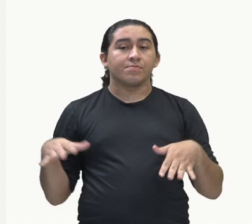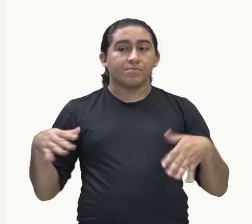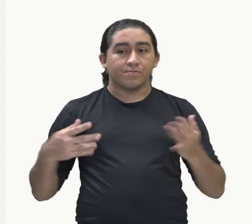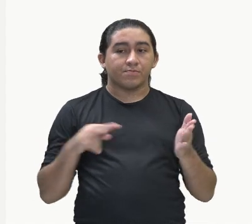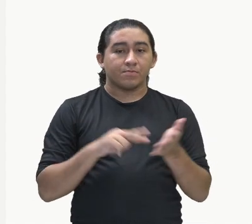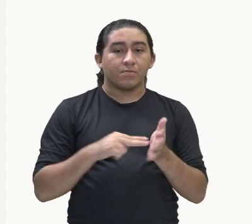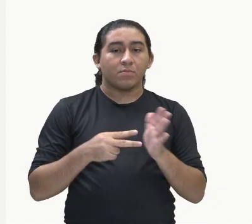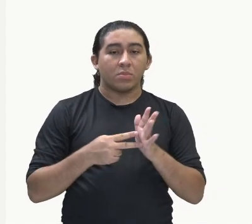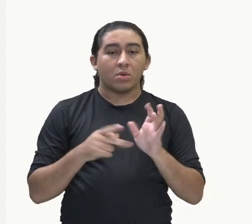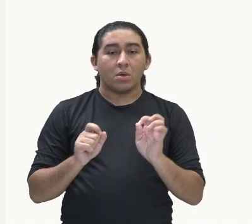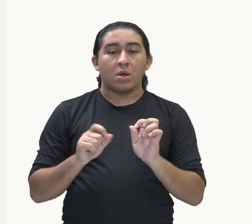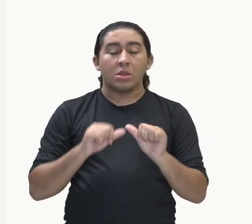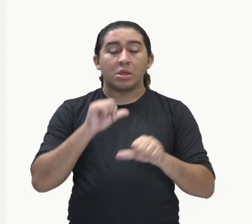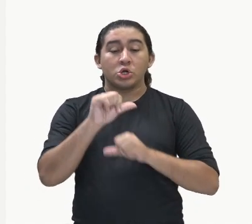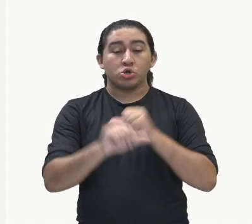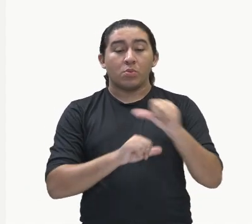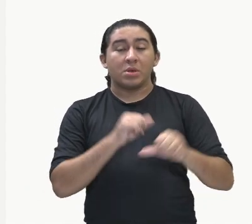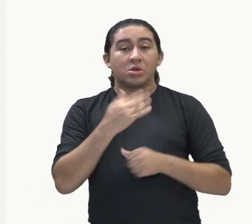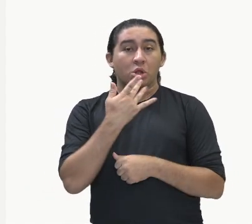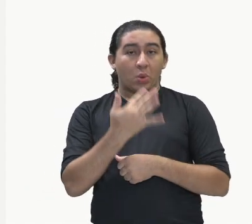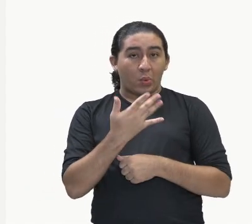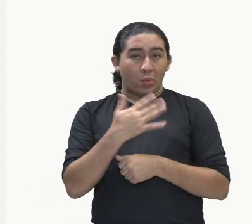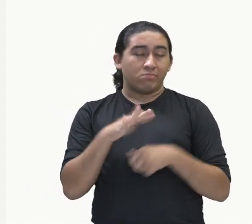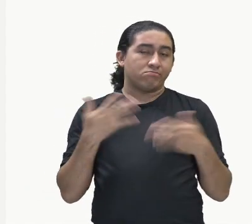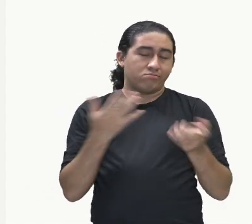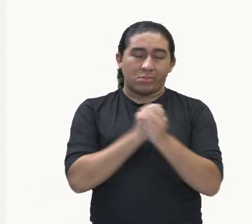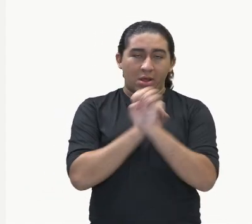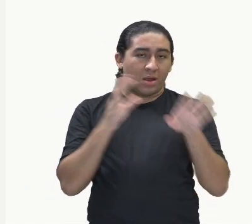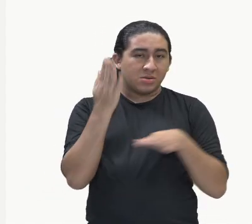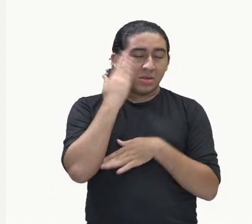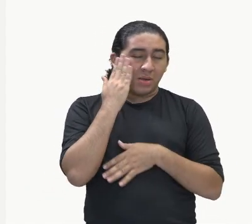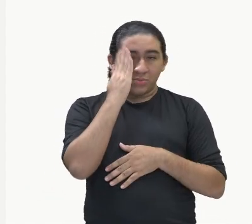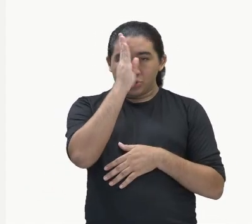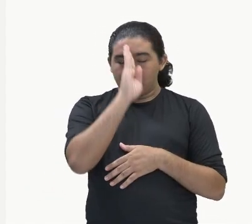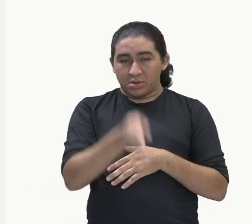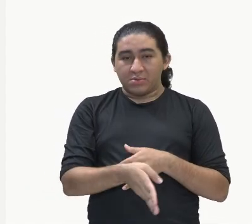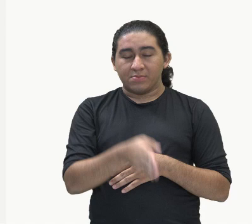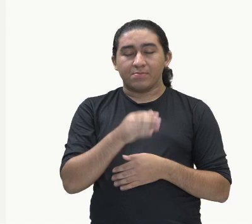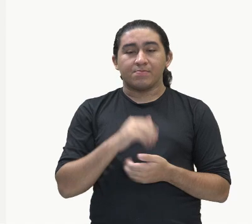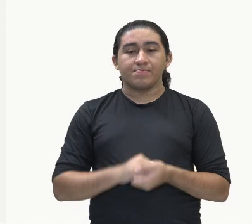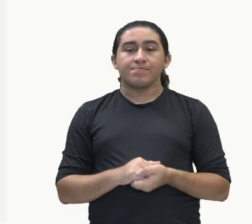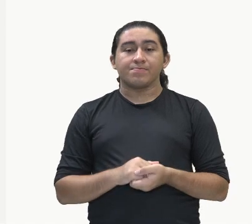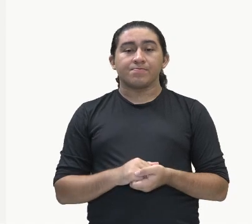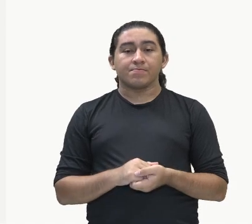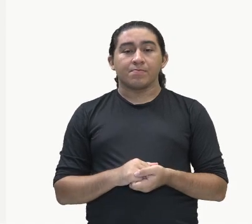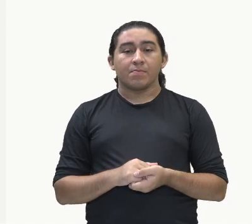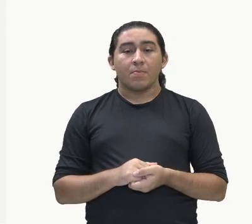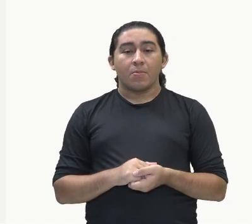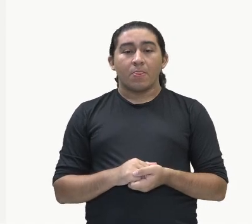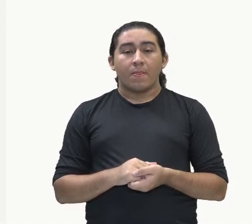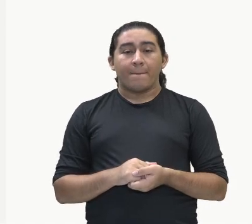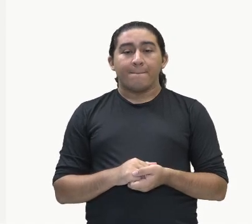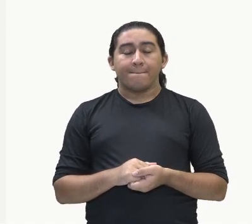quando mudança de cores já deixa bem claro, tá? And blend into its surroundings